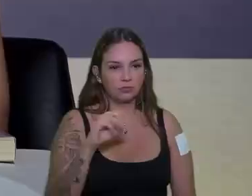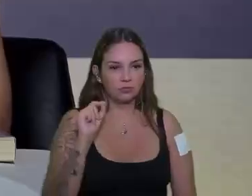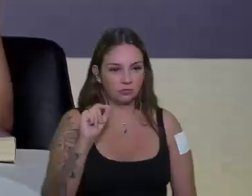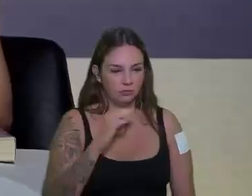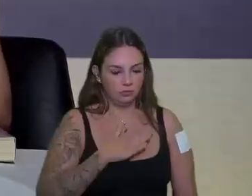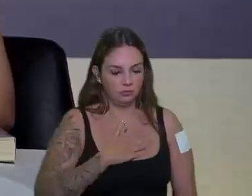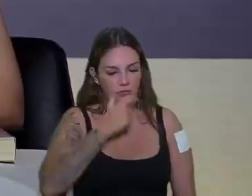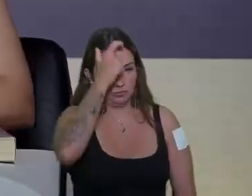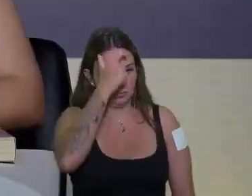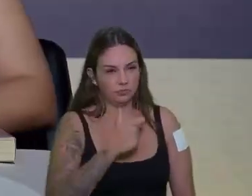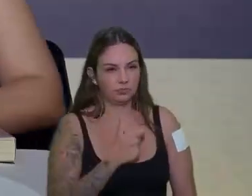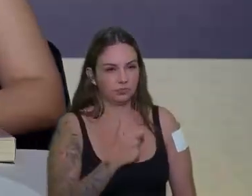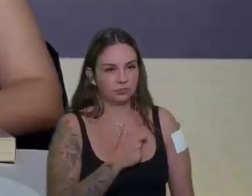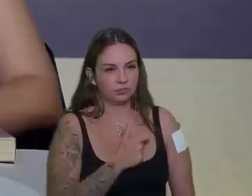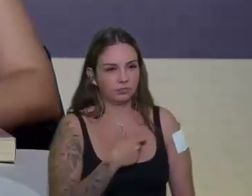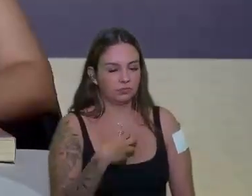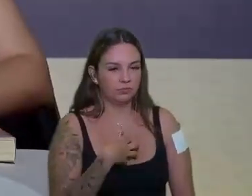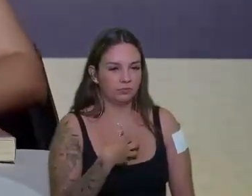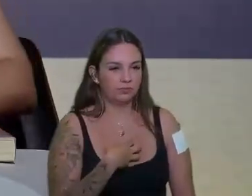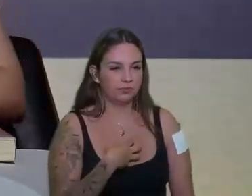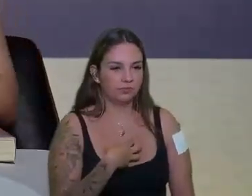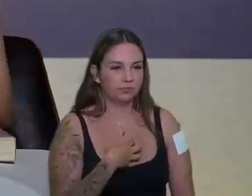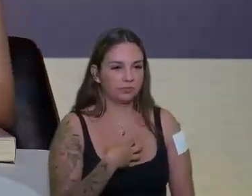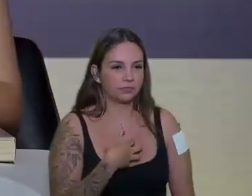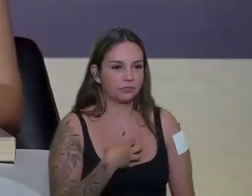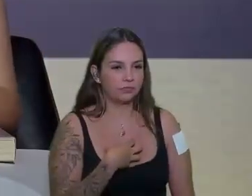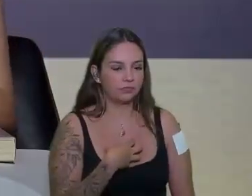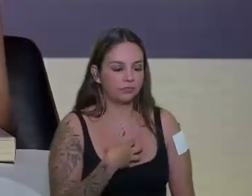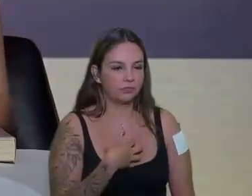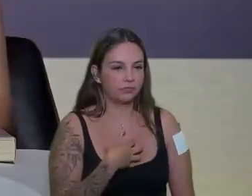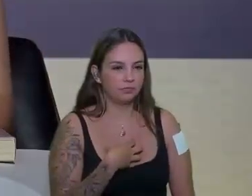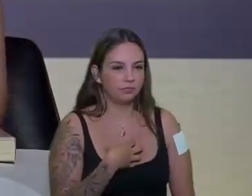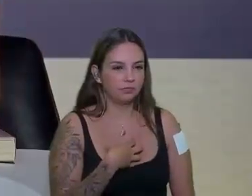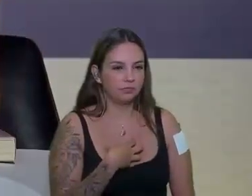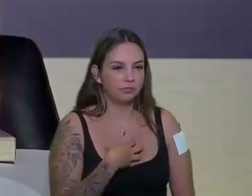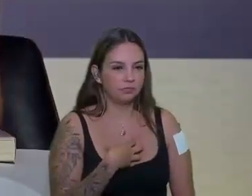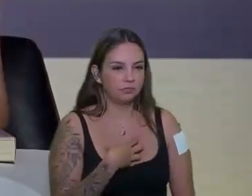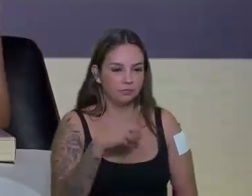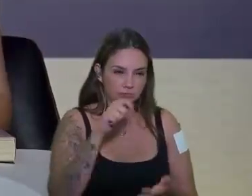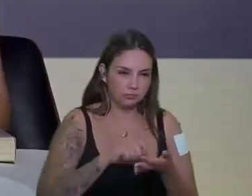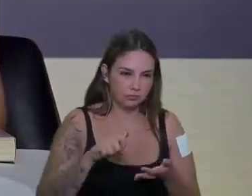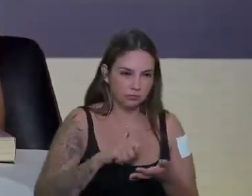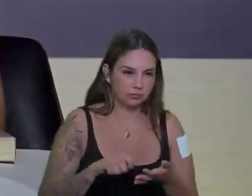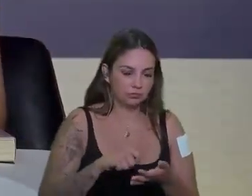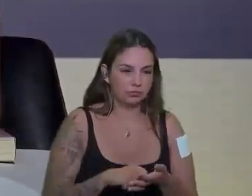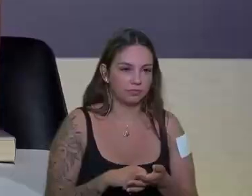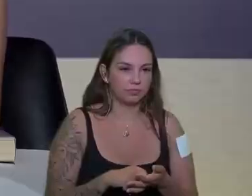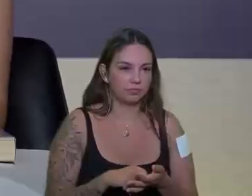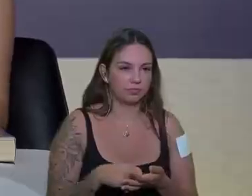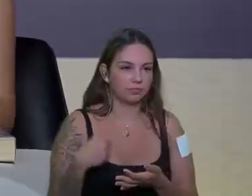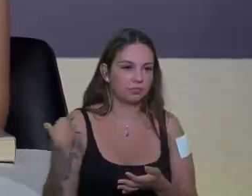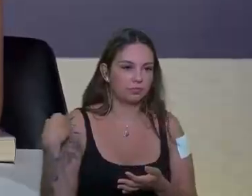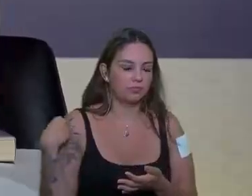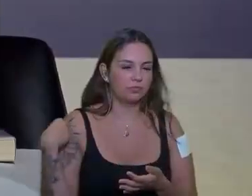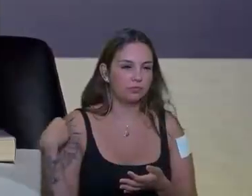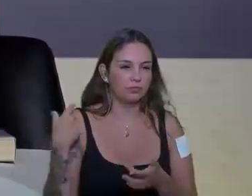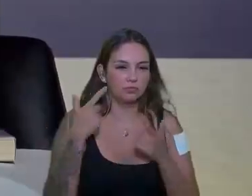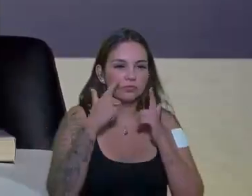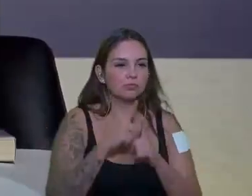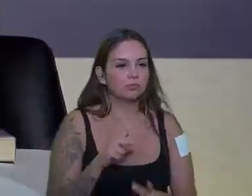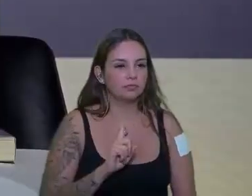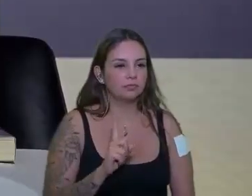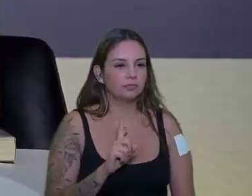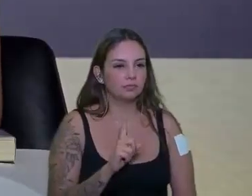si mesmo, no sentido de, assim, olha... É bom. Você escreveu isso, mas isso na minha língua